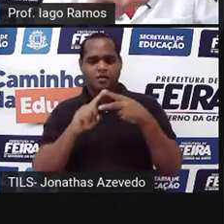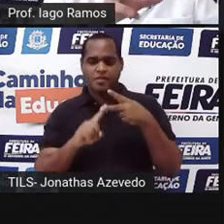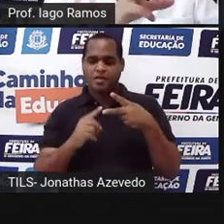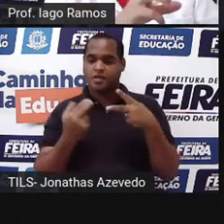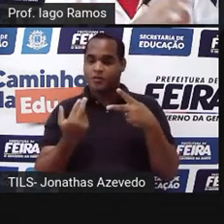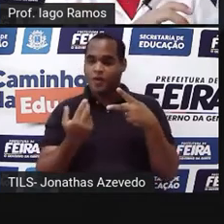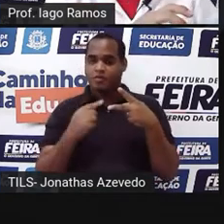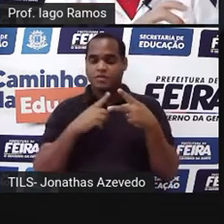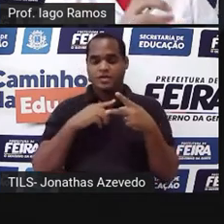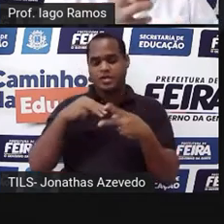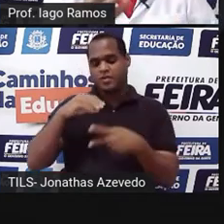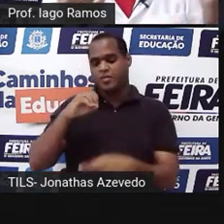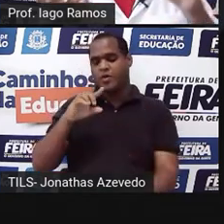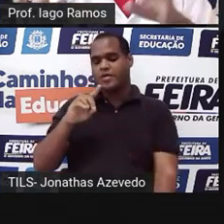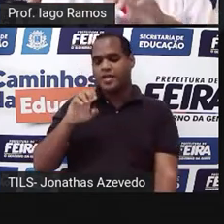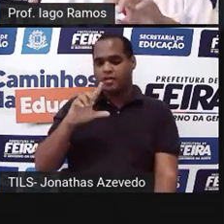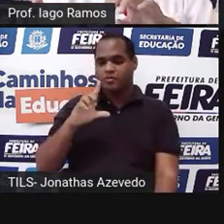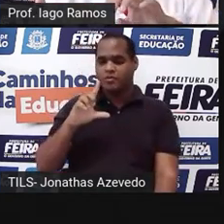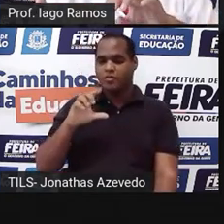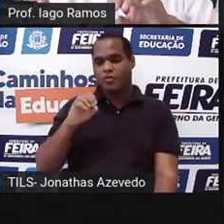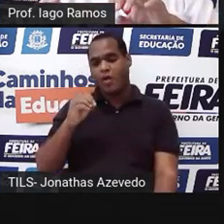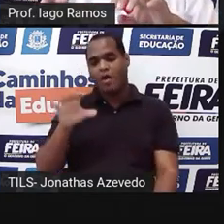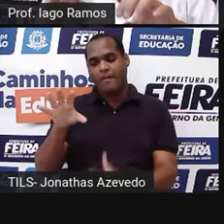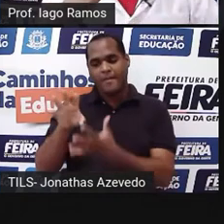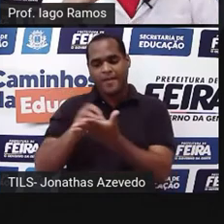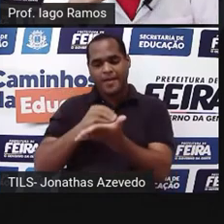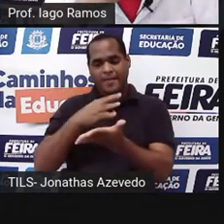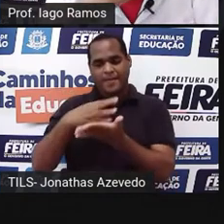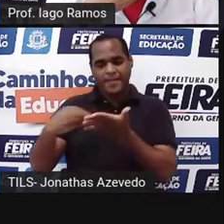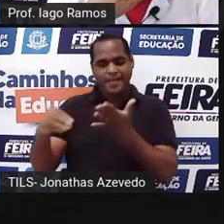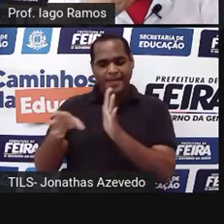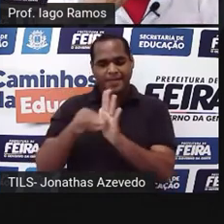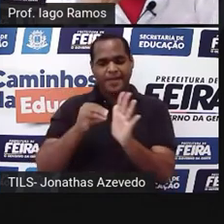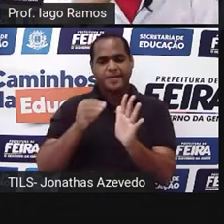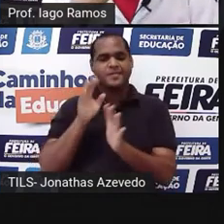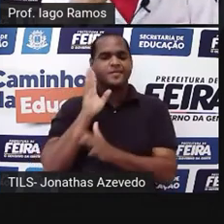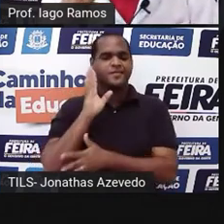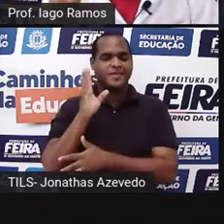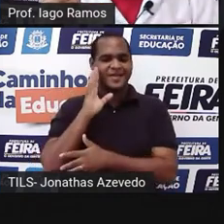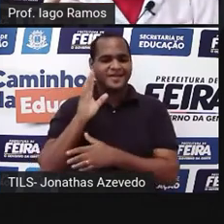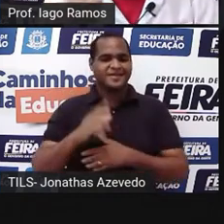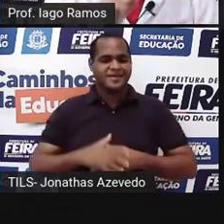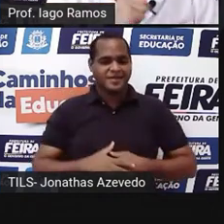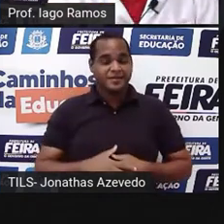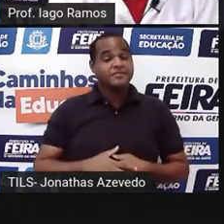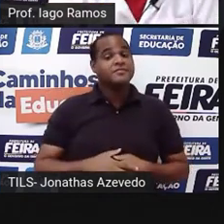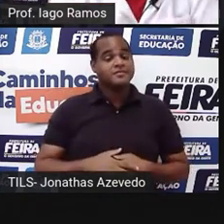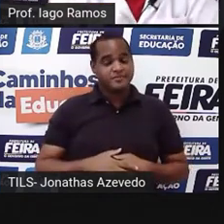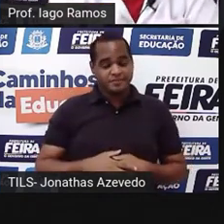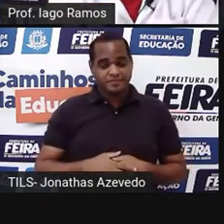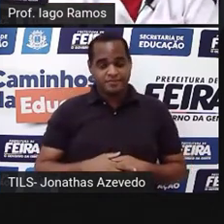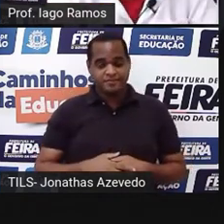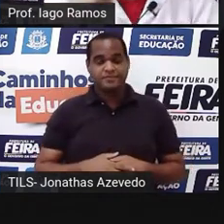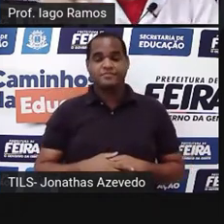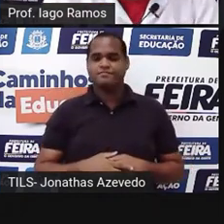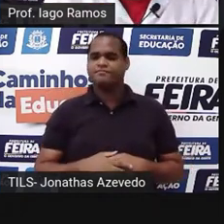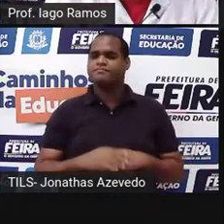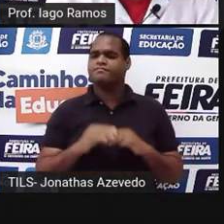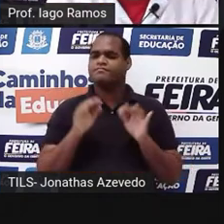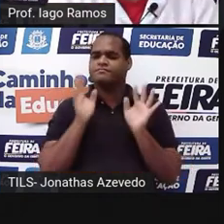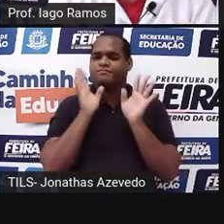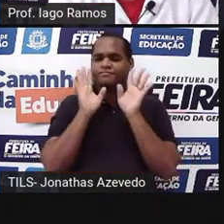conformidade entre o modelo e a imitação. Pensa aí. Será que essas figuras, eu